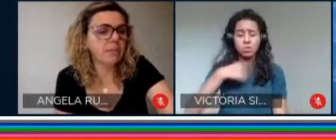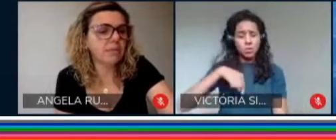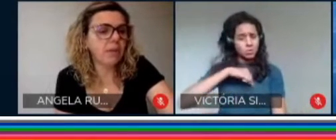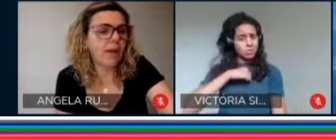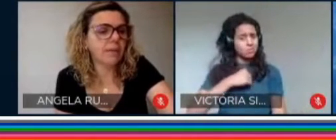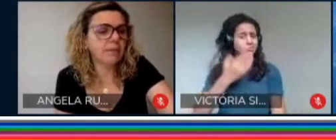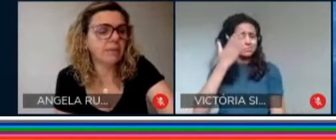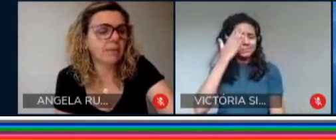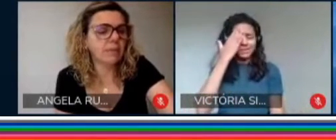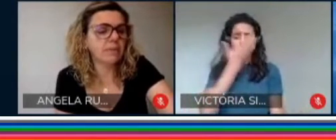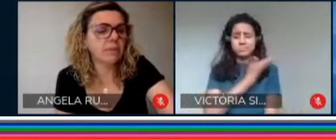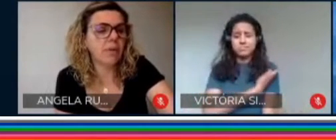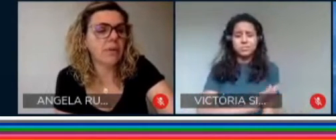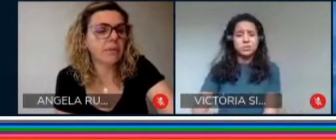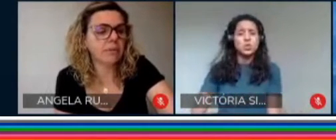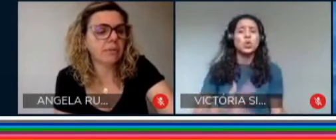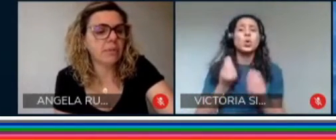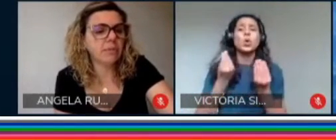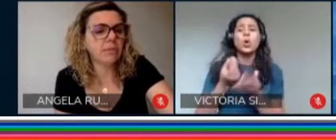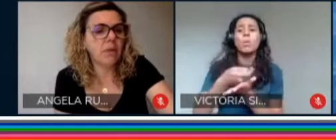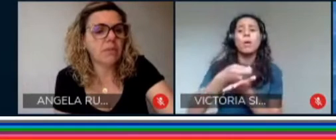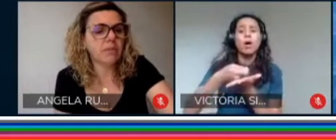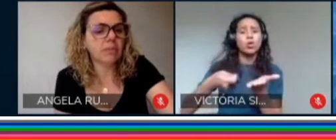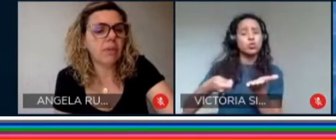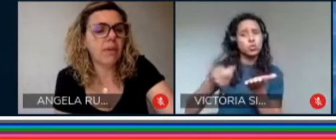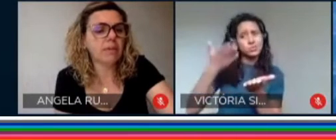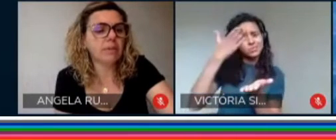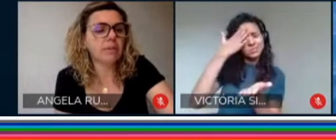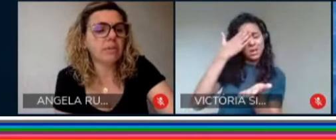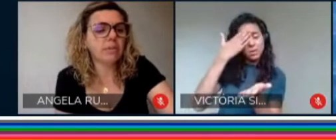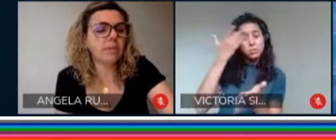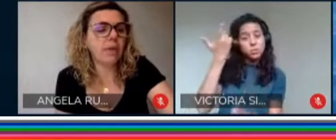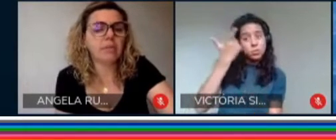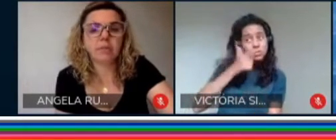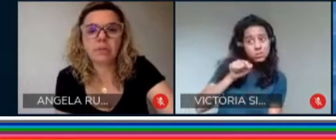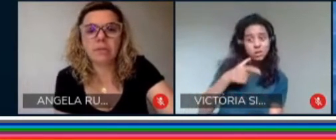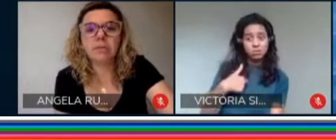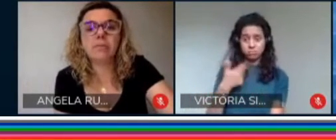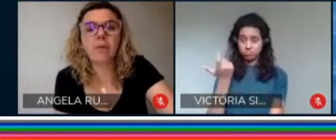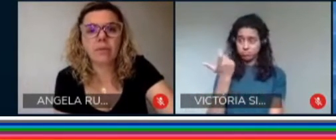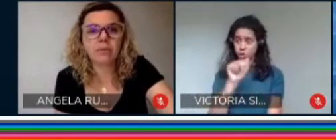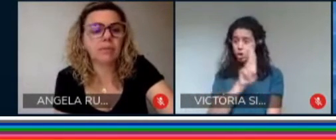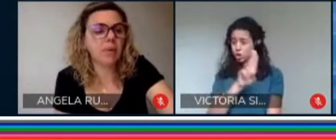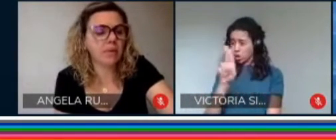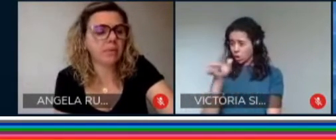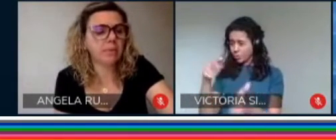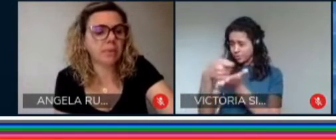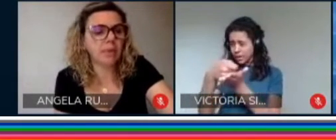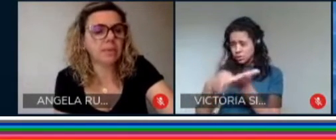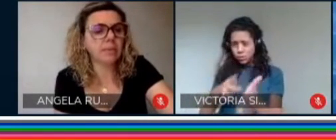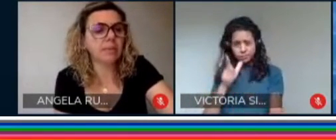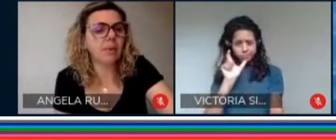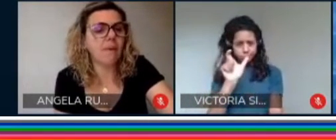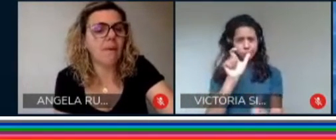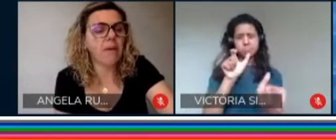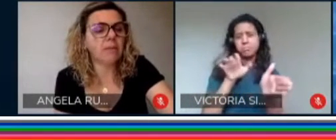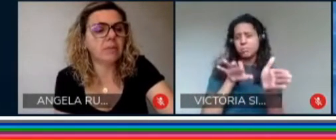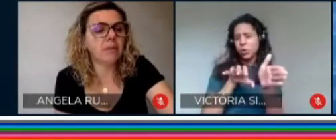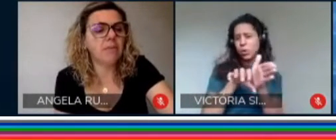os autores a respeito de tudo, né? Você coloca no Google, ele recupera as pessoas normalmente, né? Quando são